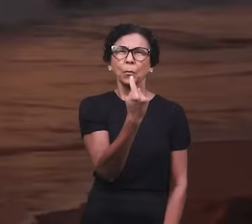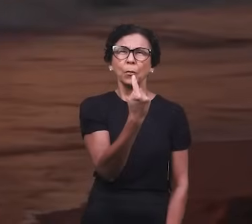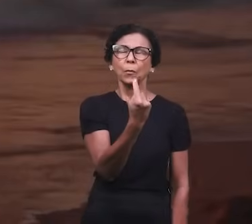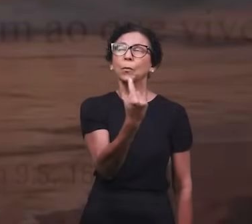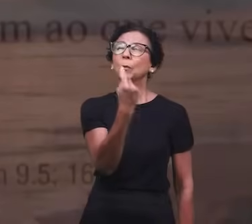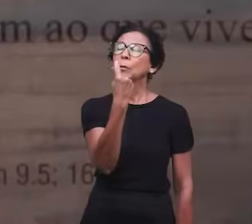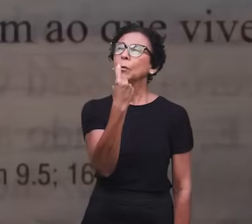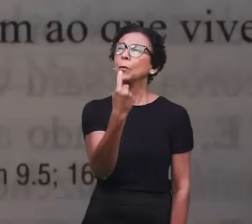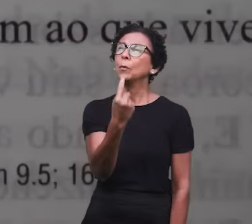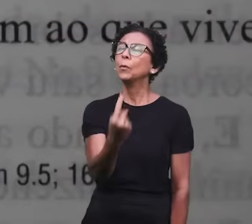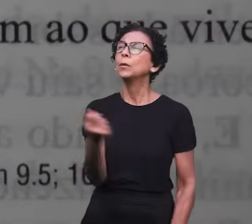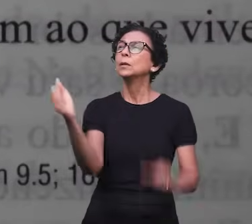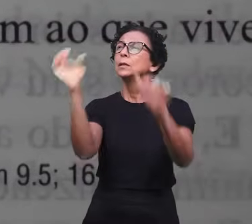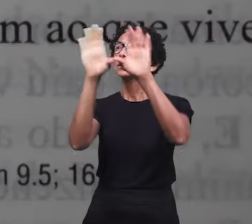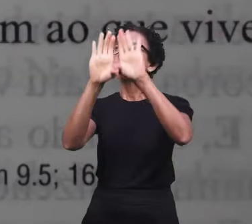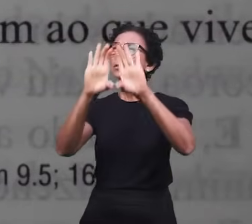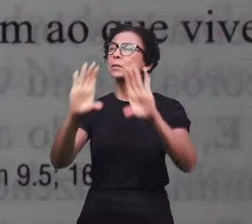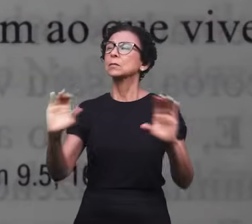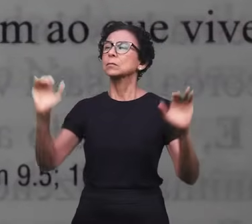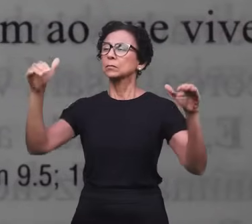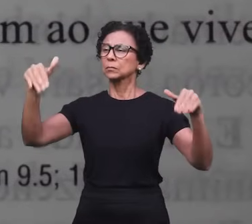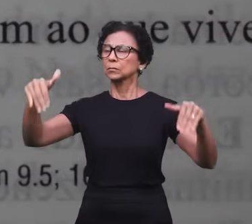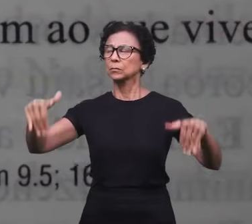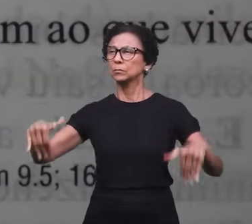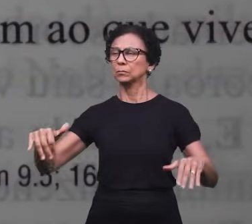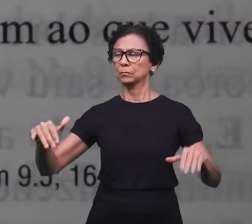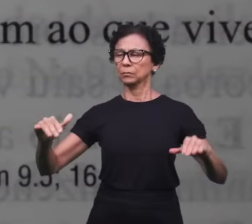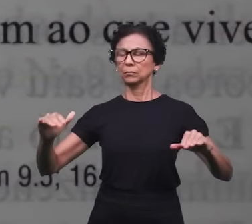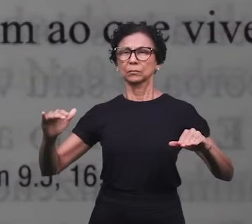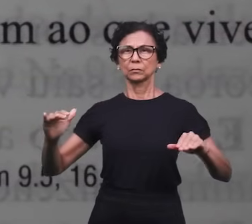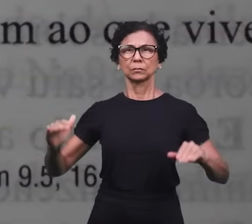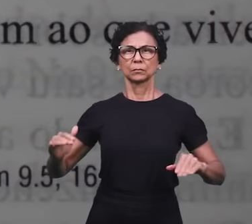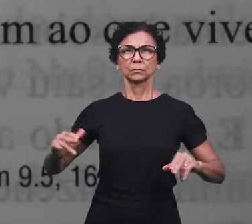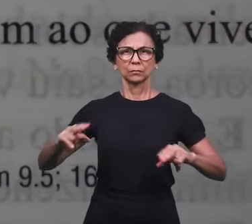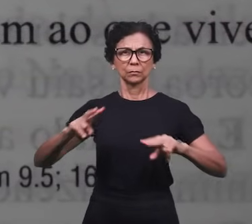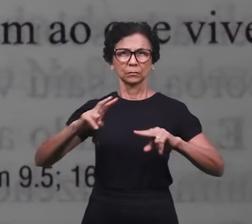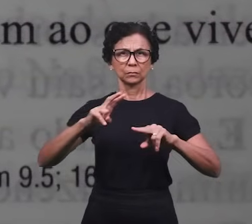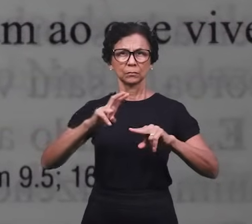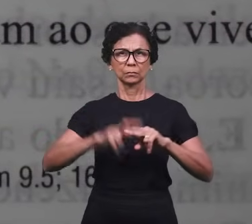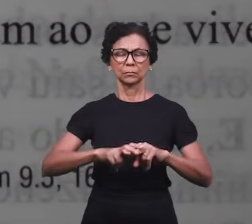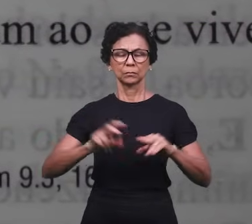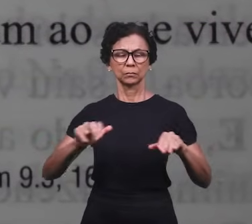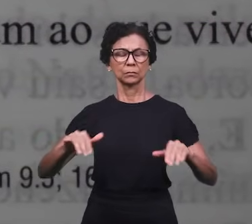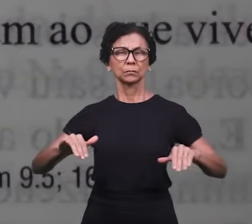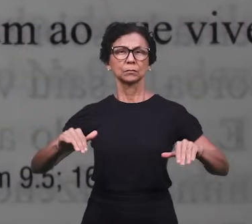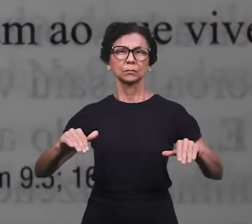que se assenta no trono da glória